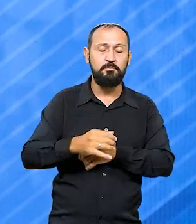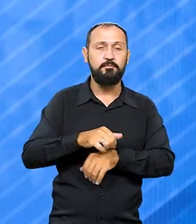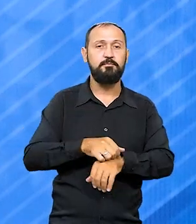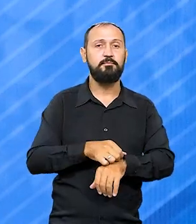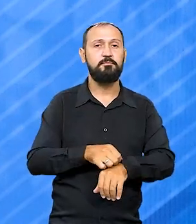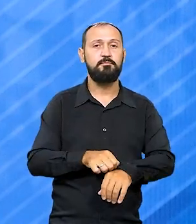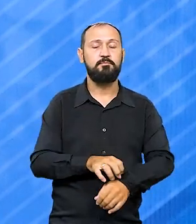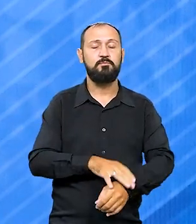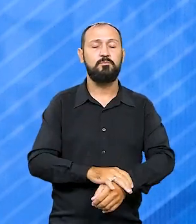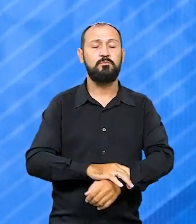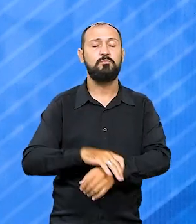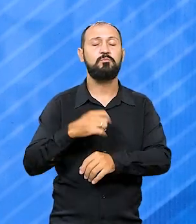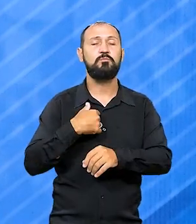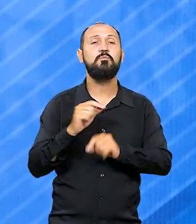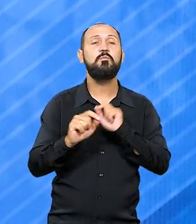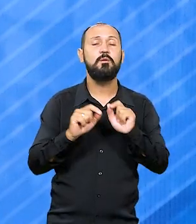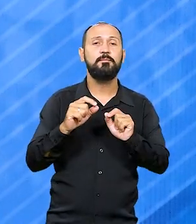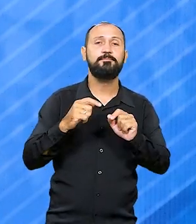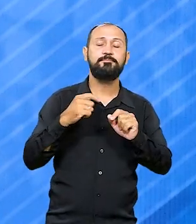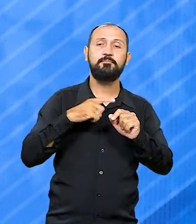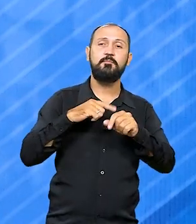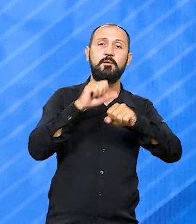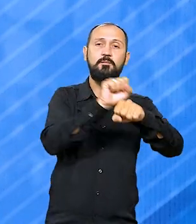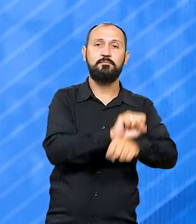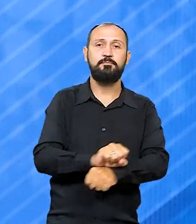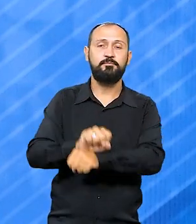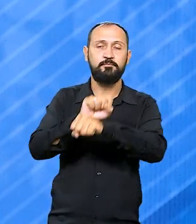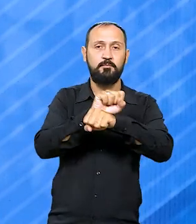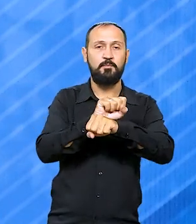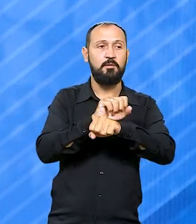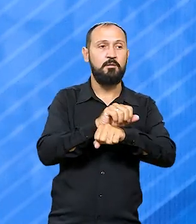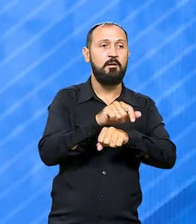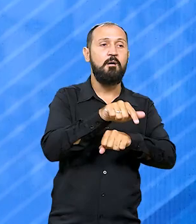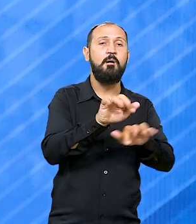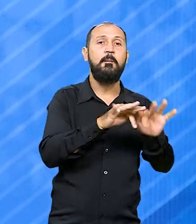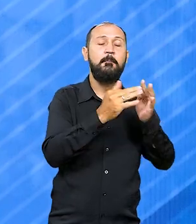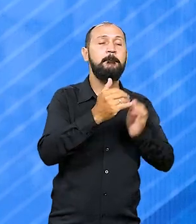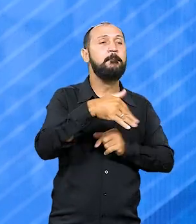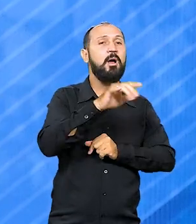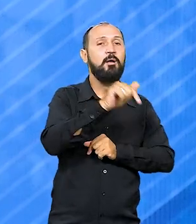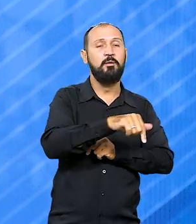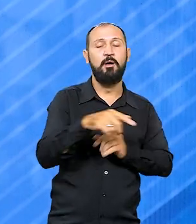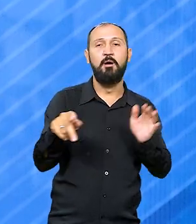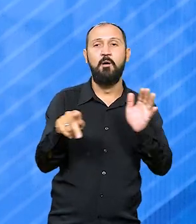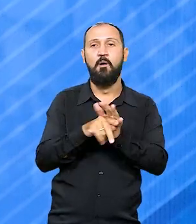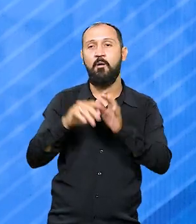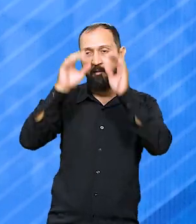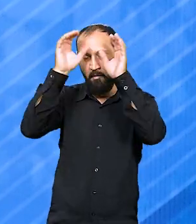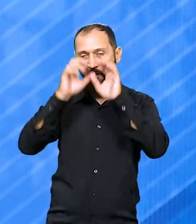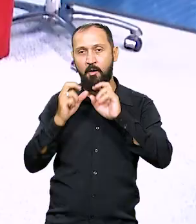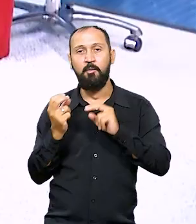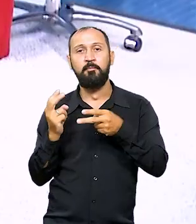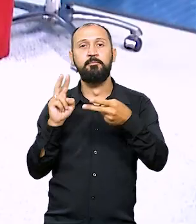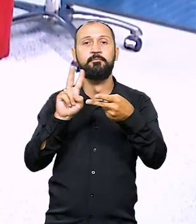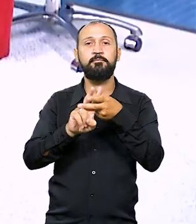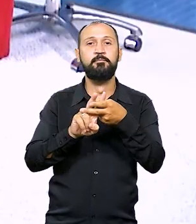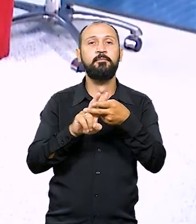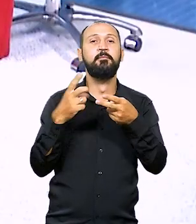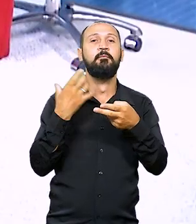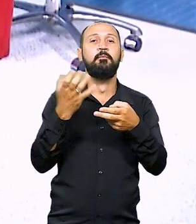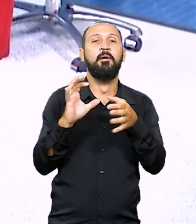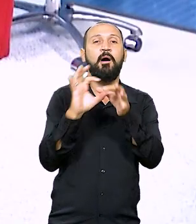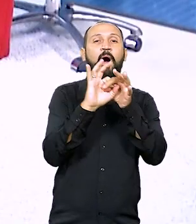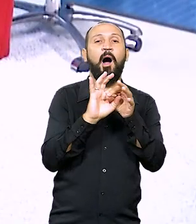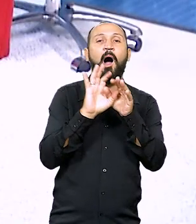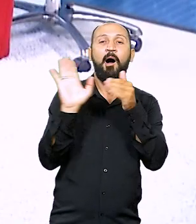criminal, o criminalista, ele está lidando com a esperança mais da família do que o próprio cidadão que está recluso ali,